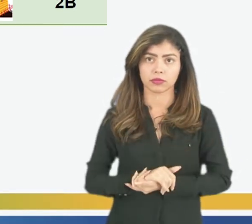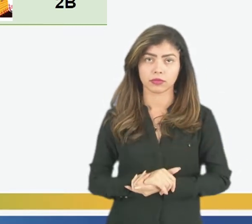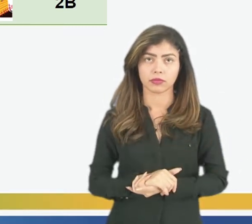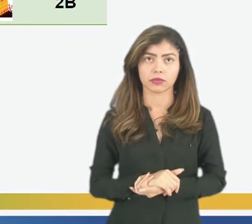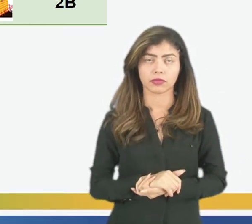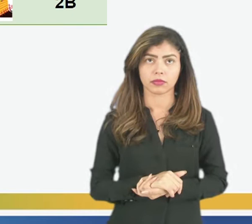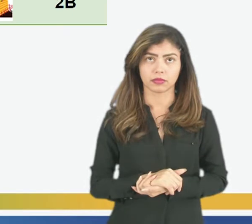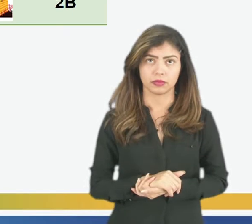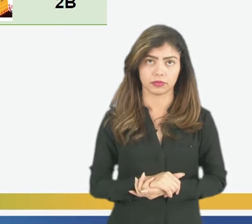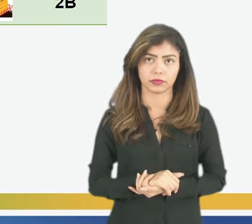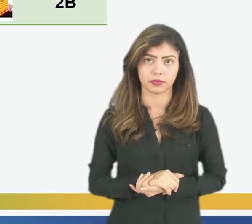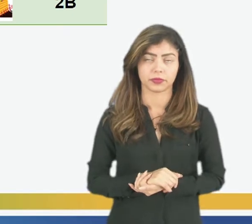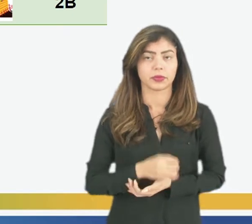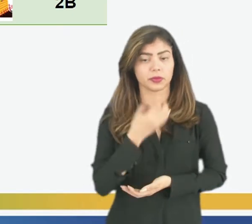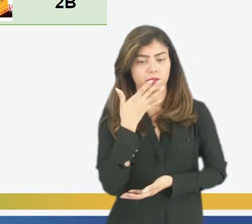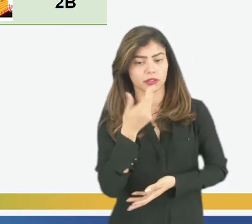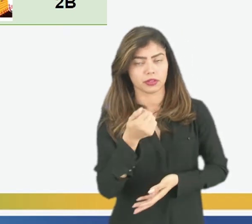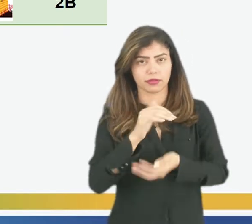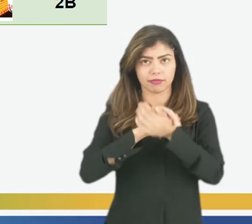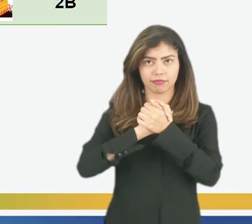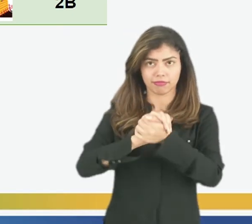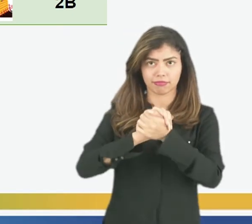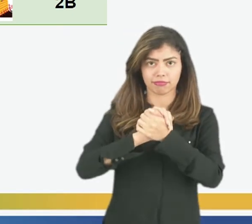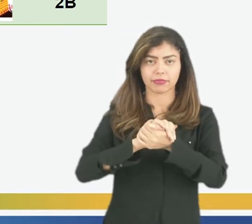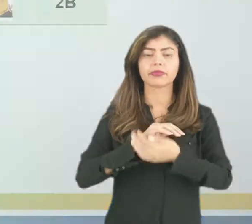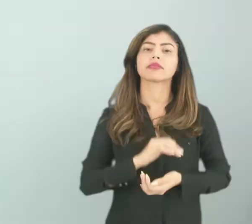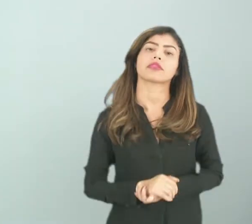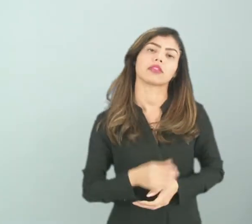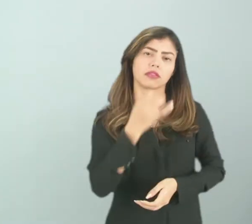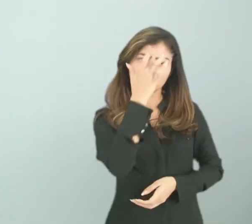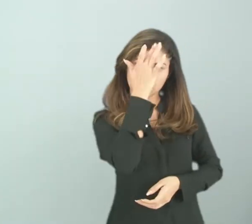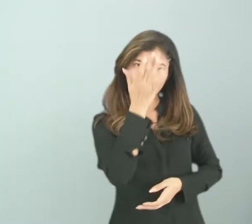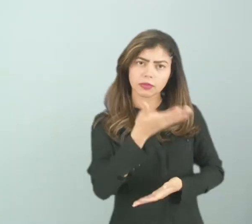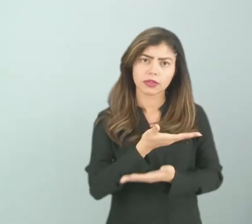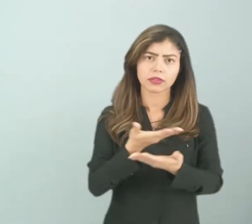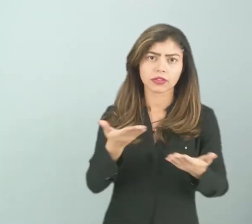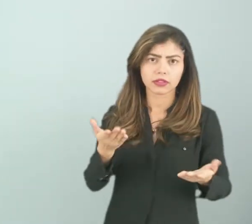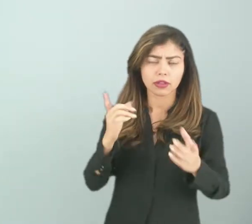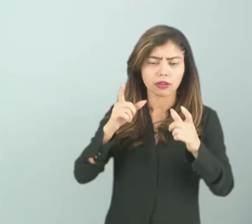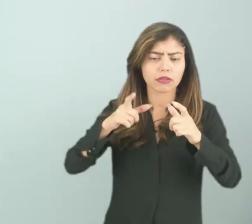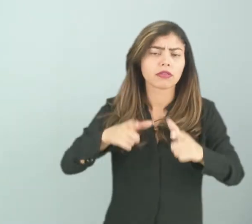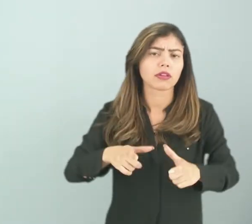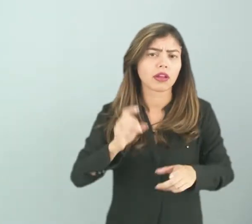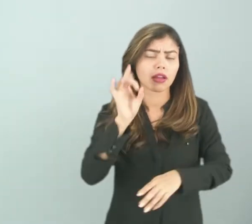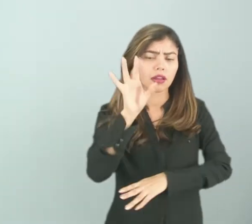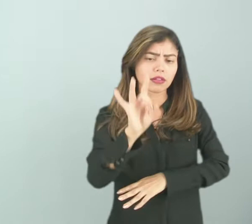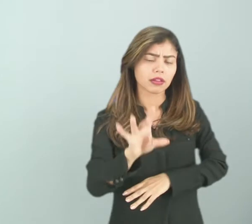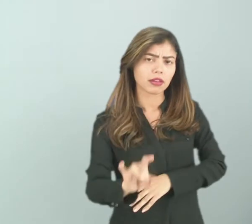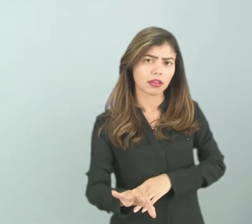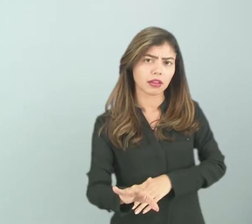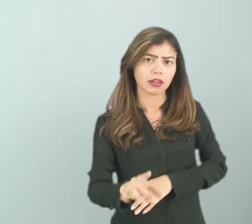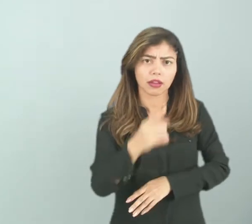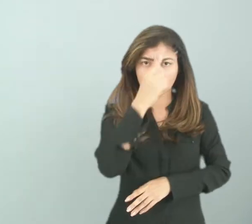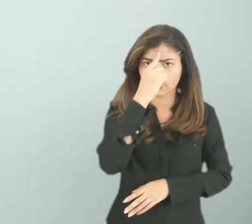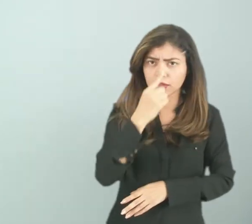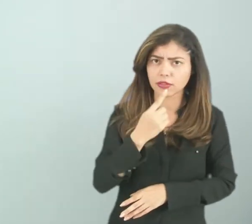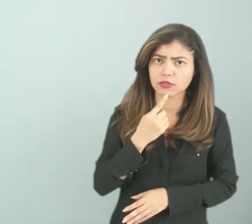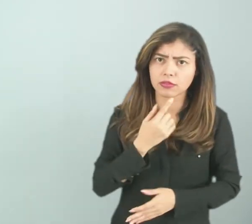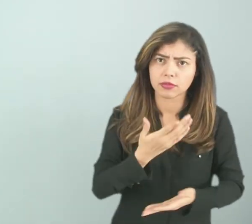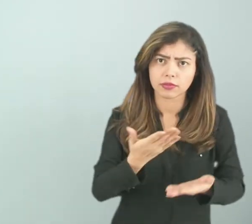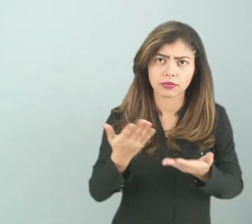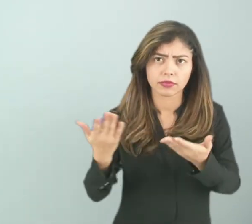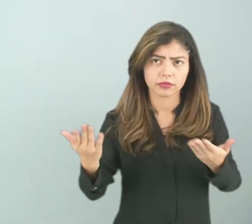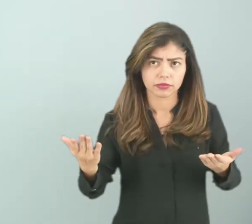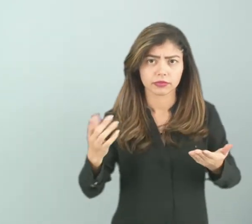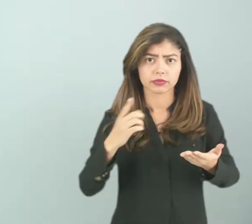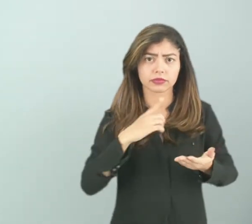linha B. Muito bem. Foi fácil para vocês localizar cada um dessas imagens?